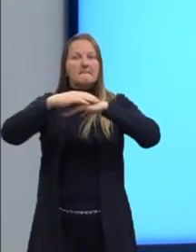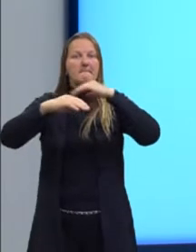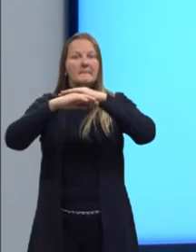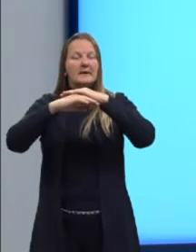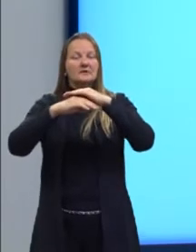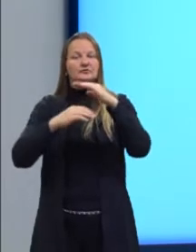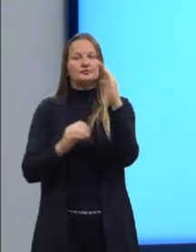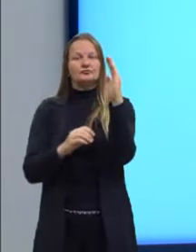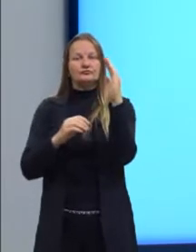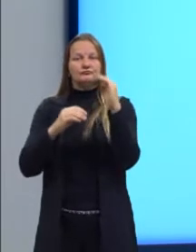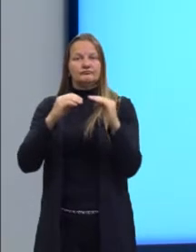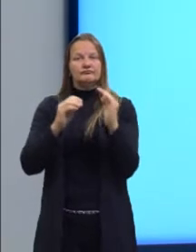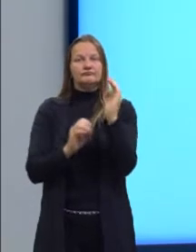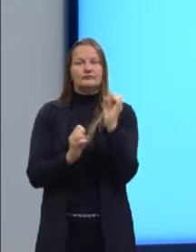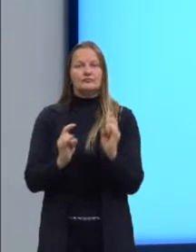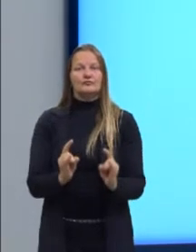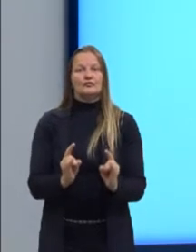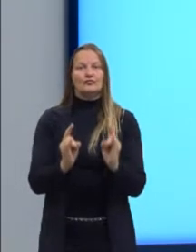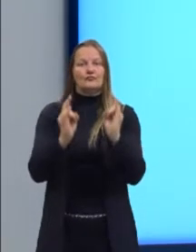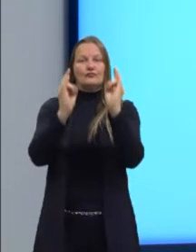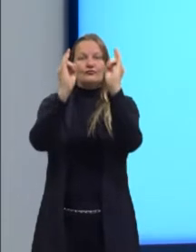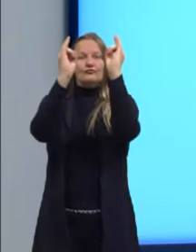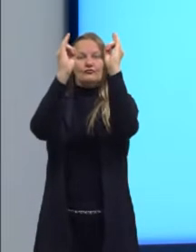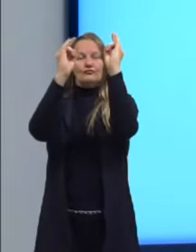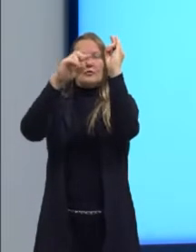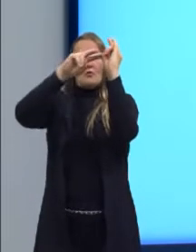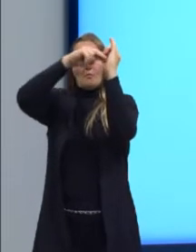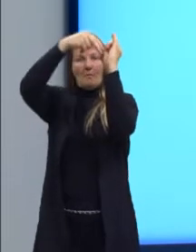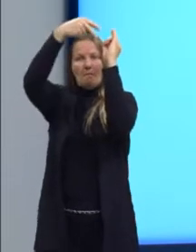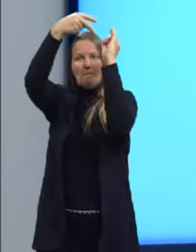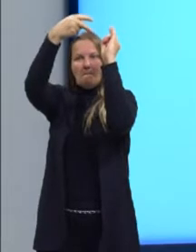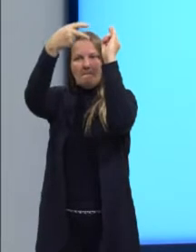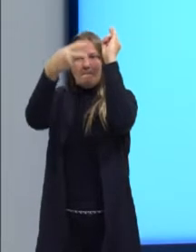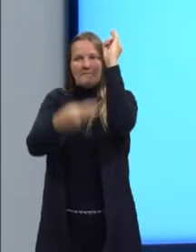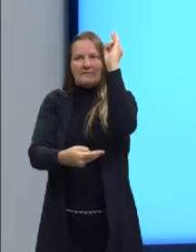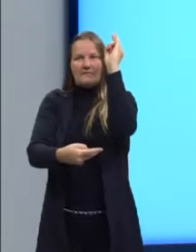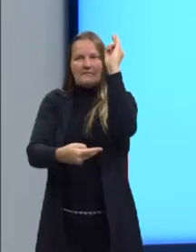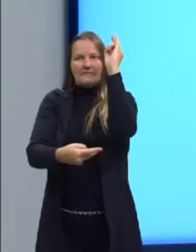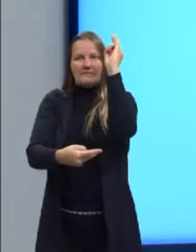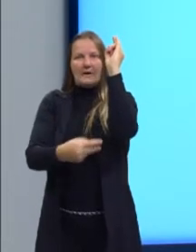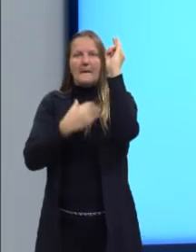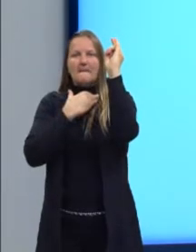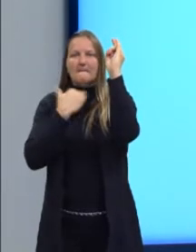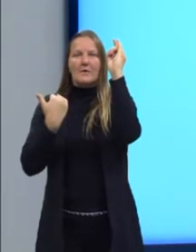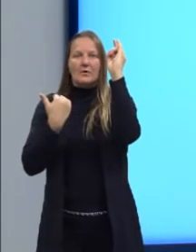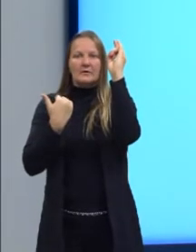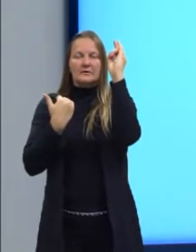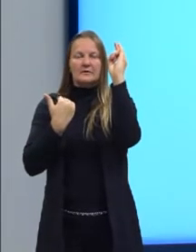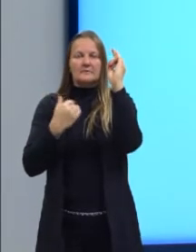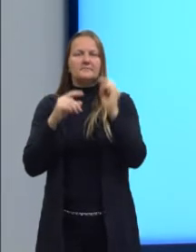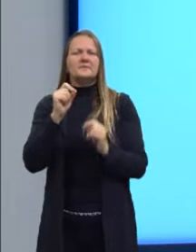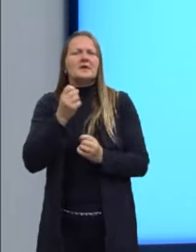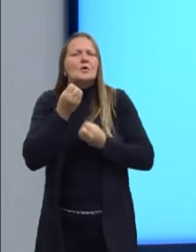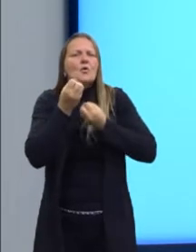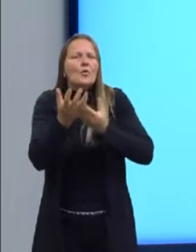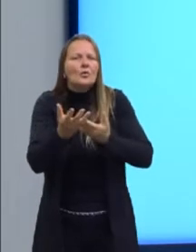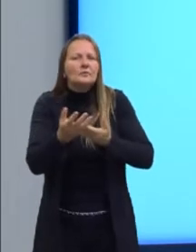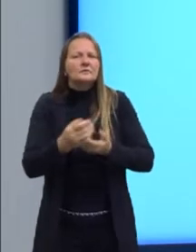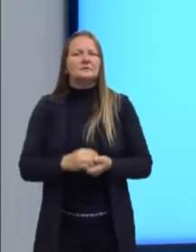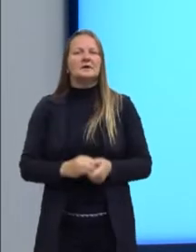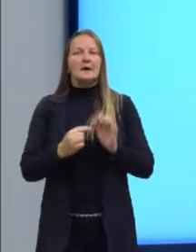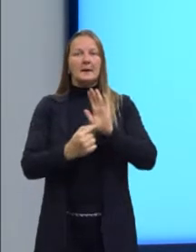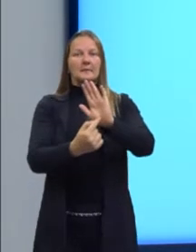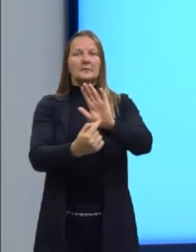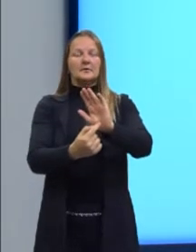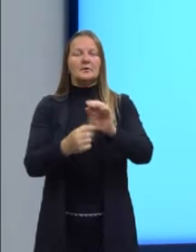a queda de um dos Operários desse prédio Vai resultar então em uma morte quem nos Conta essa história vai se